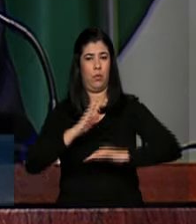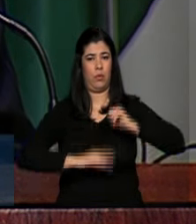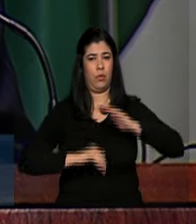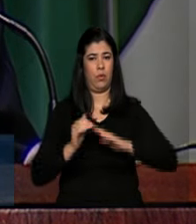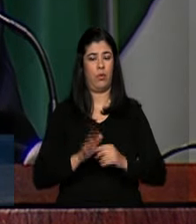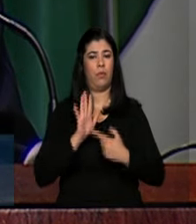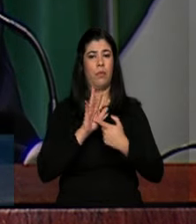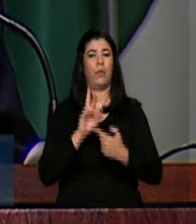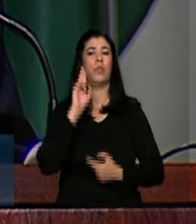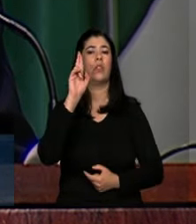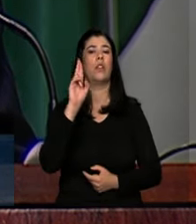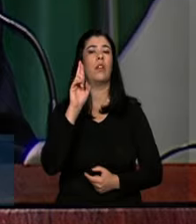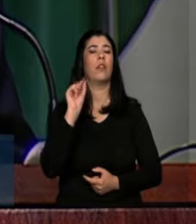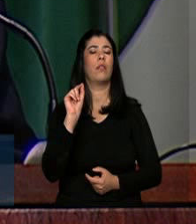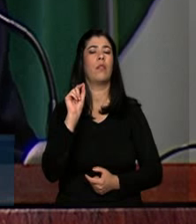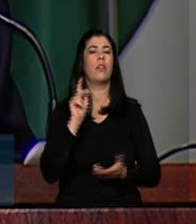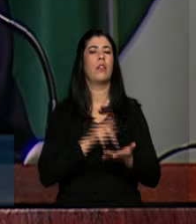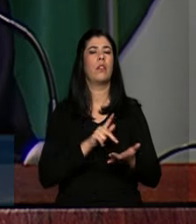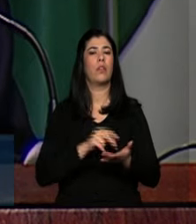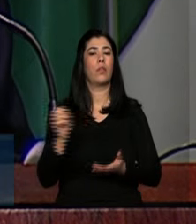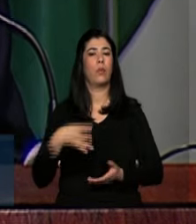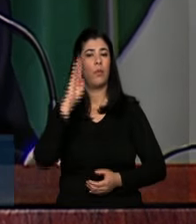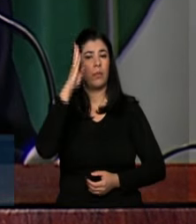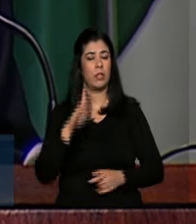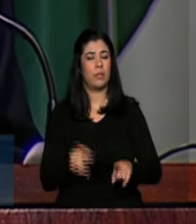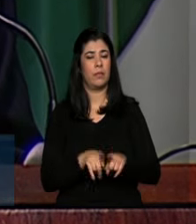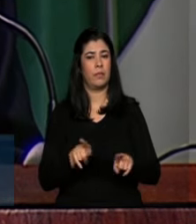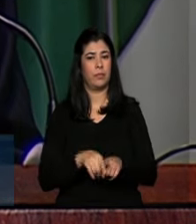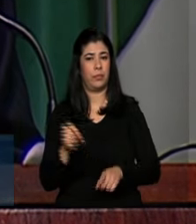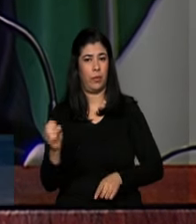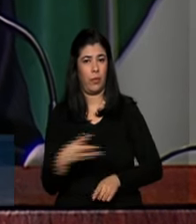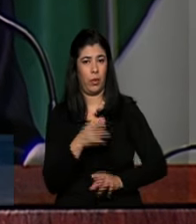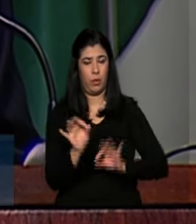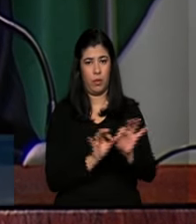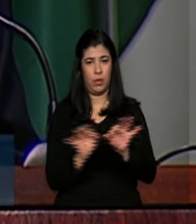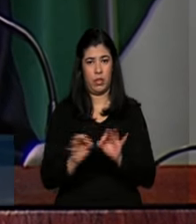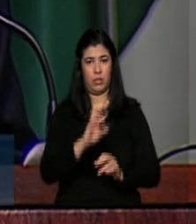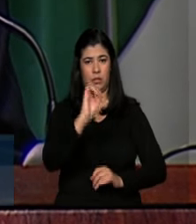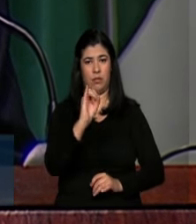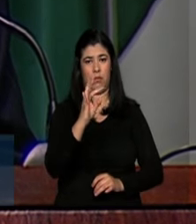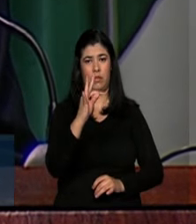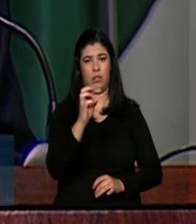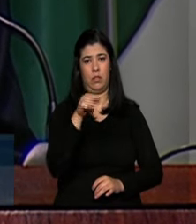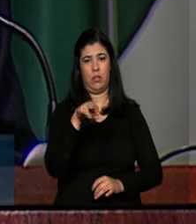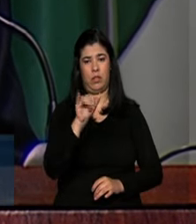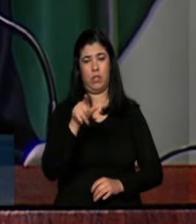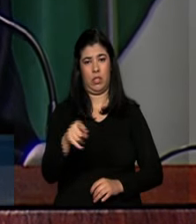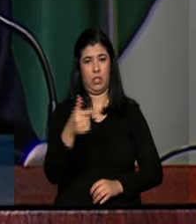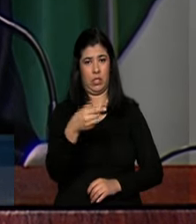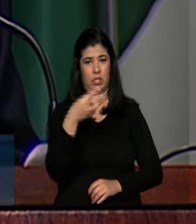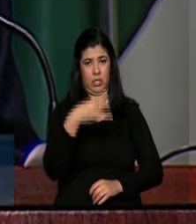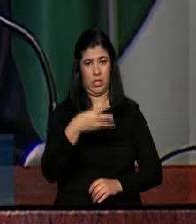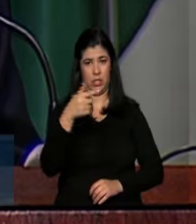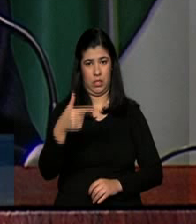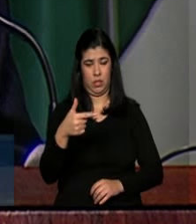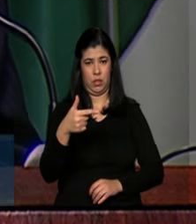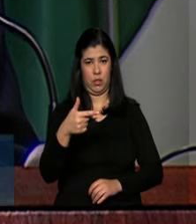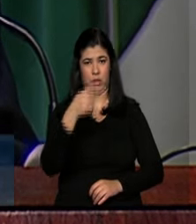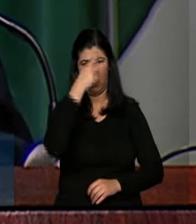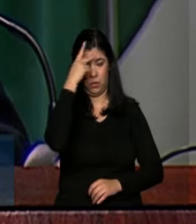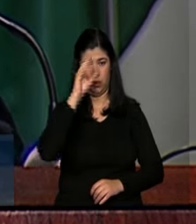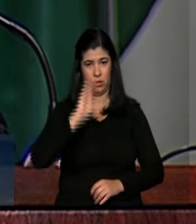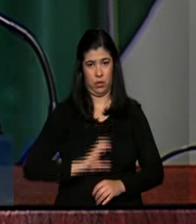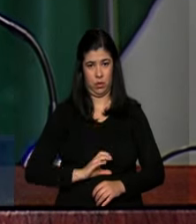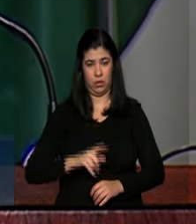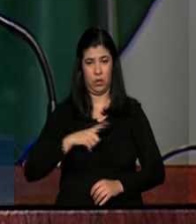um reflexo de um novo Brasil e, portanto, de um novo Itamaraty. Os 32 formandos são originários de